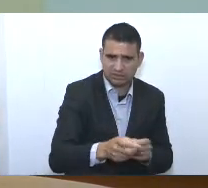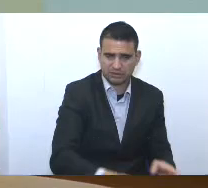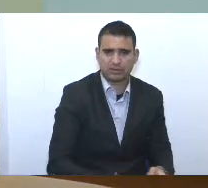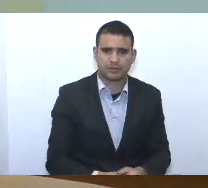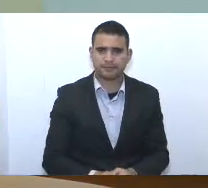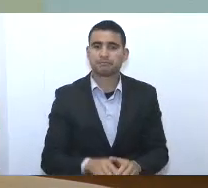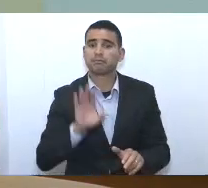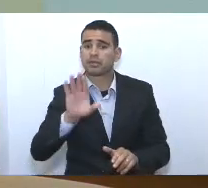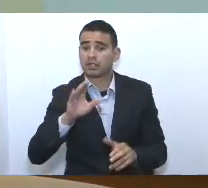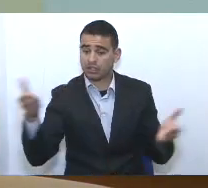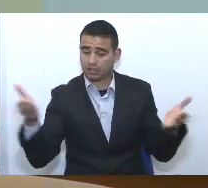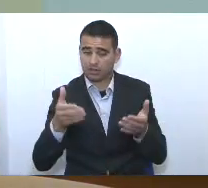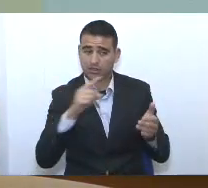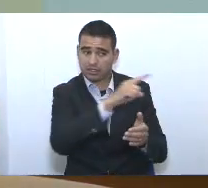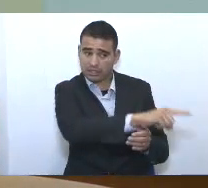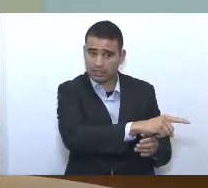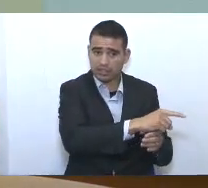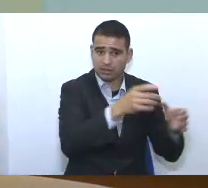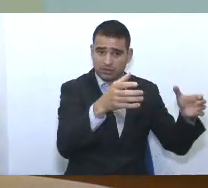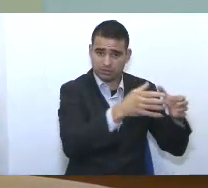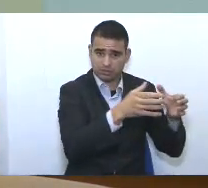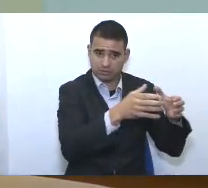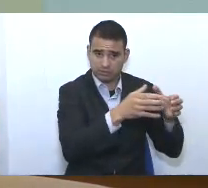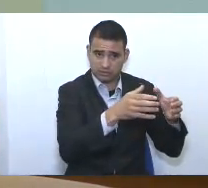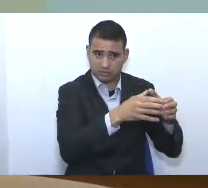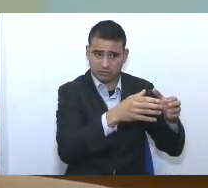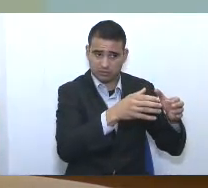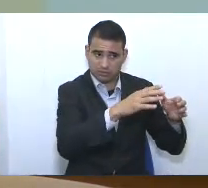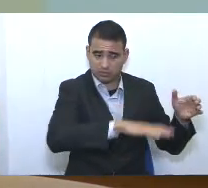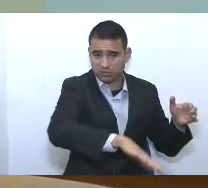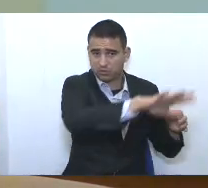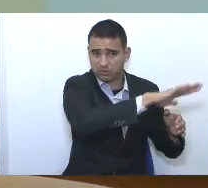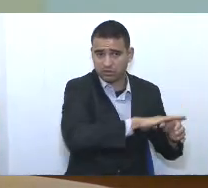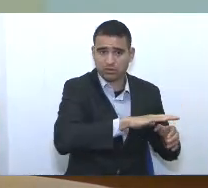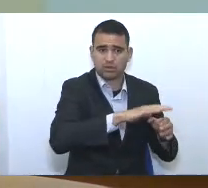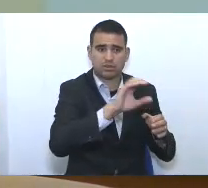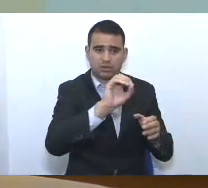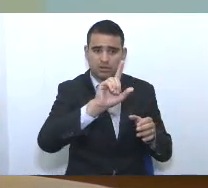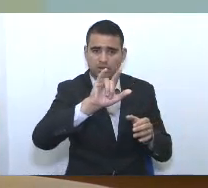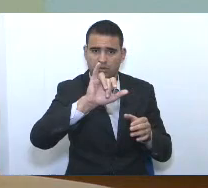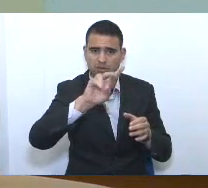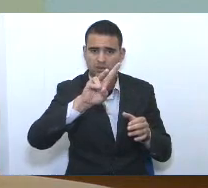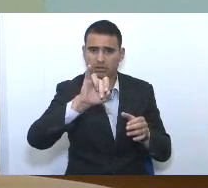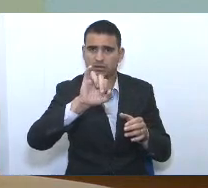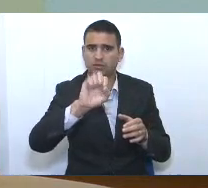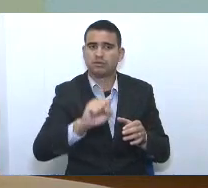Oliveiras, para poder liberar essa ligação de água e esgoto lá. Inclusive,